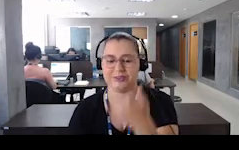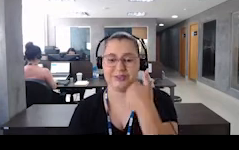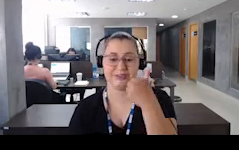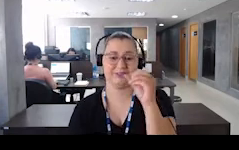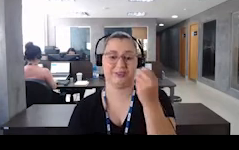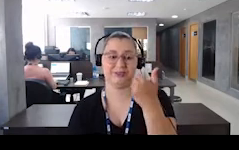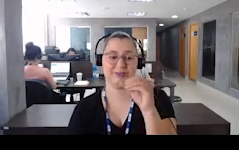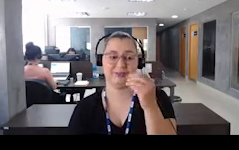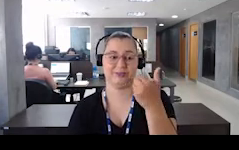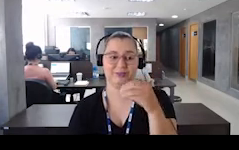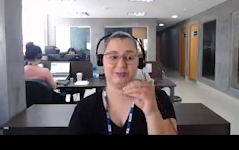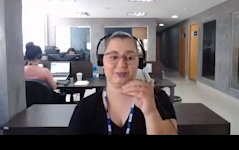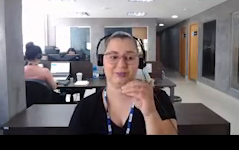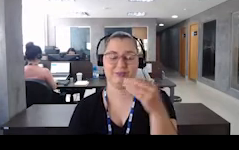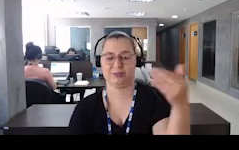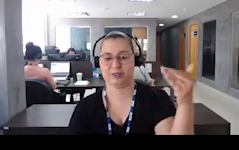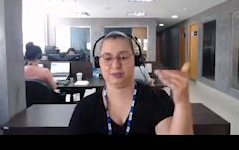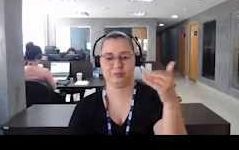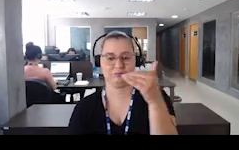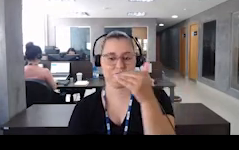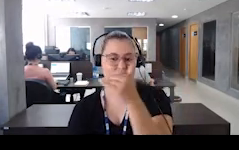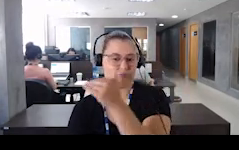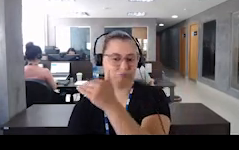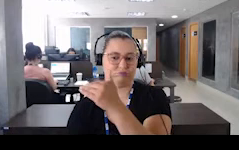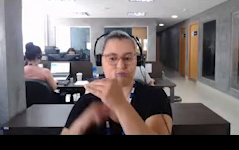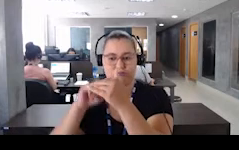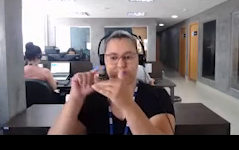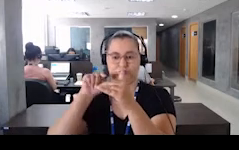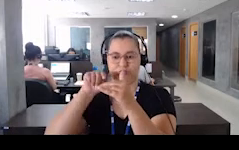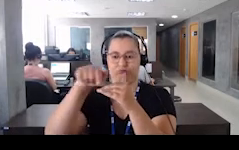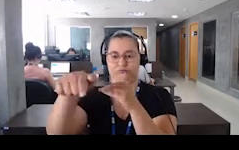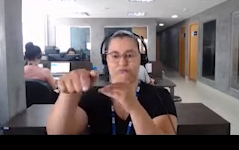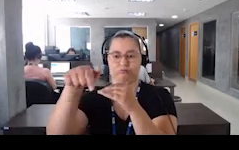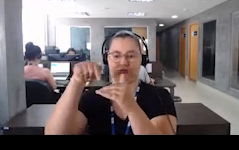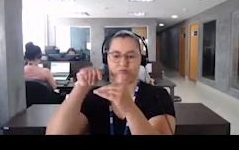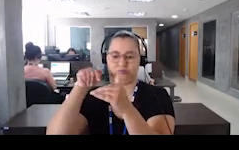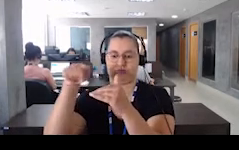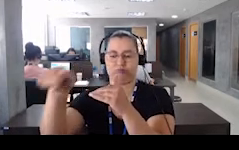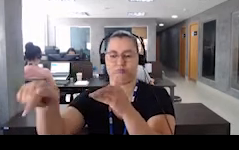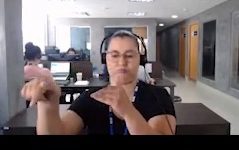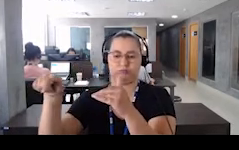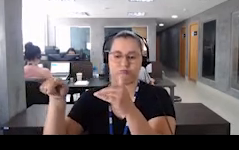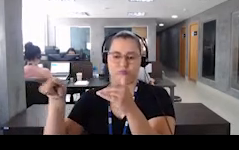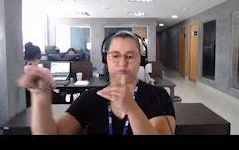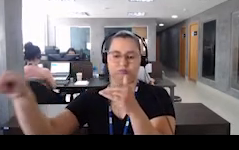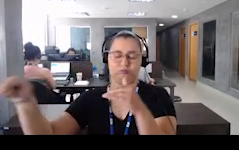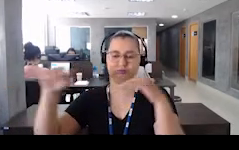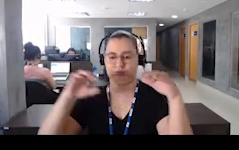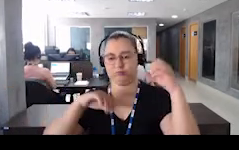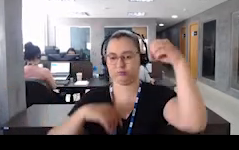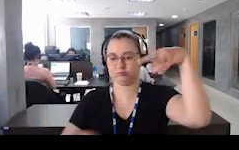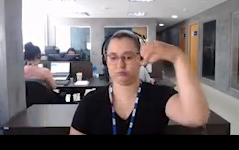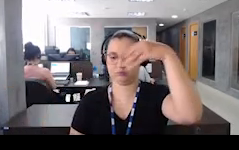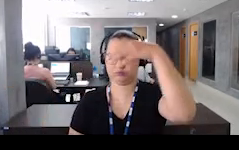São 10 lâmpadas incandescentes que tem, né, no circuito. Então, como que a gente vai poder